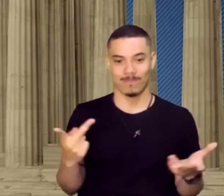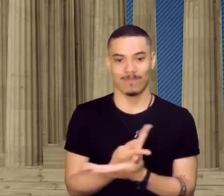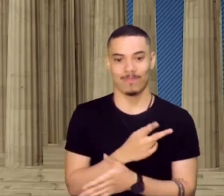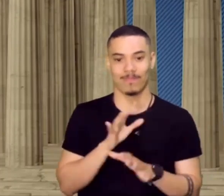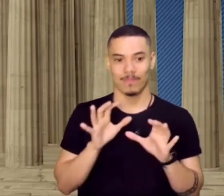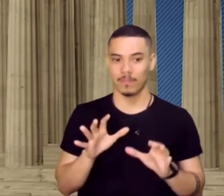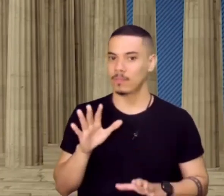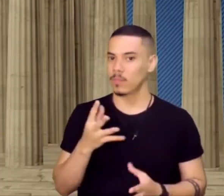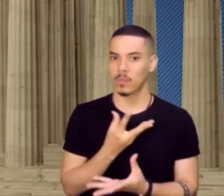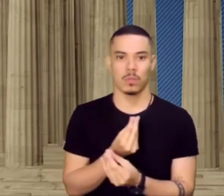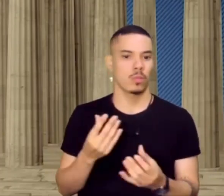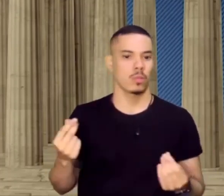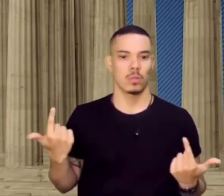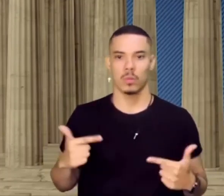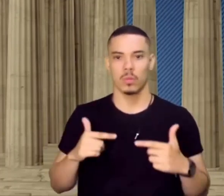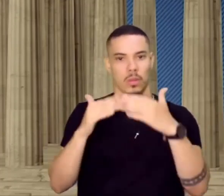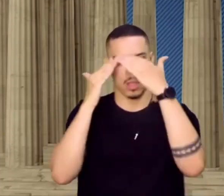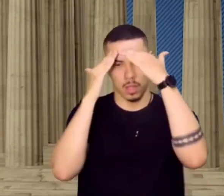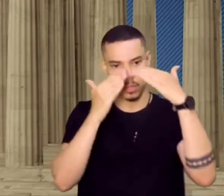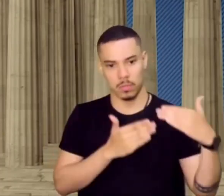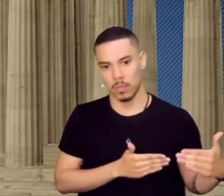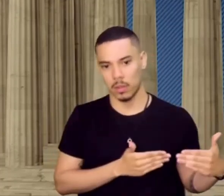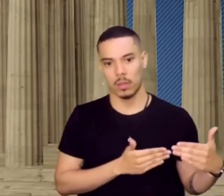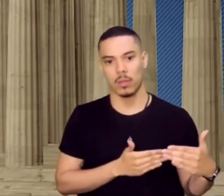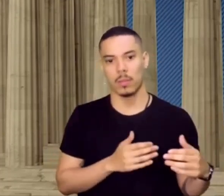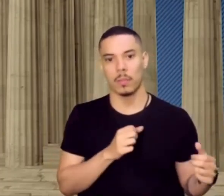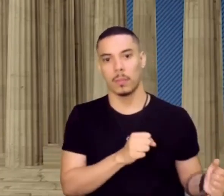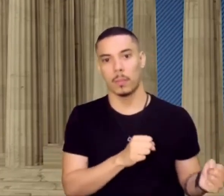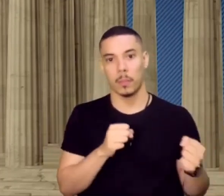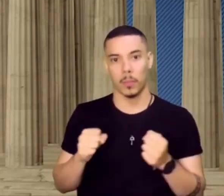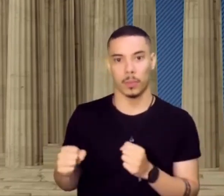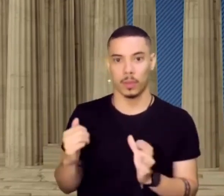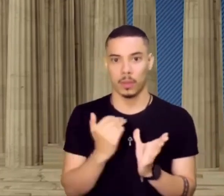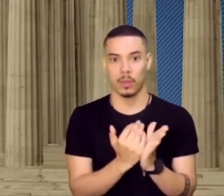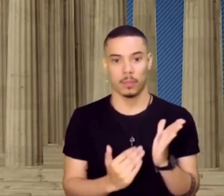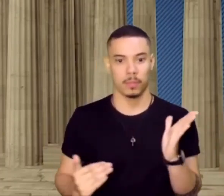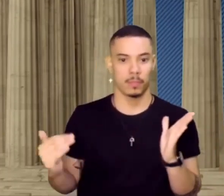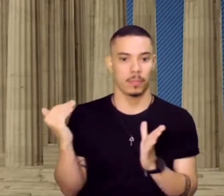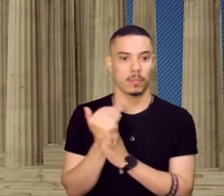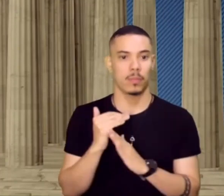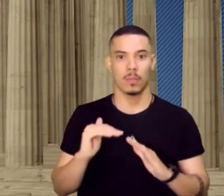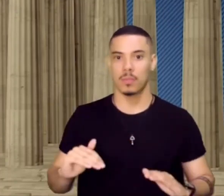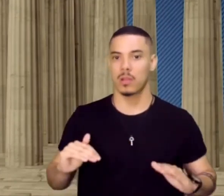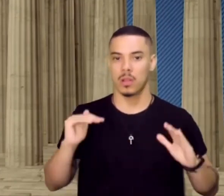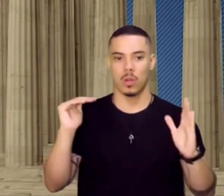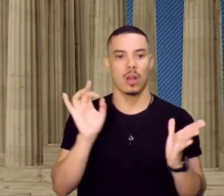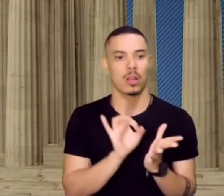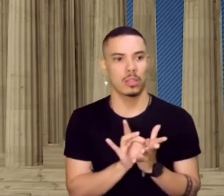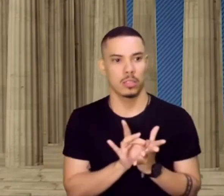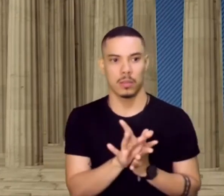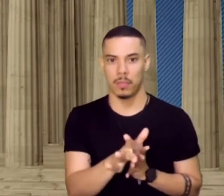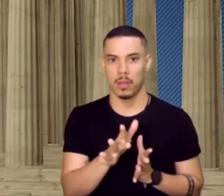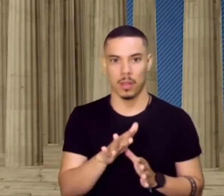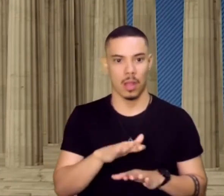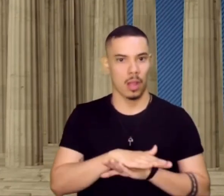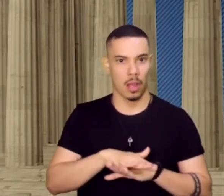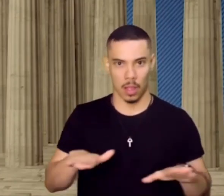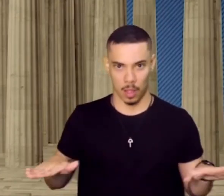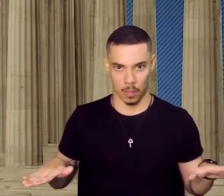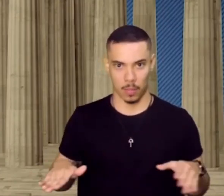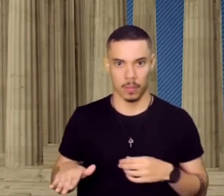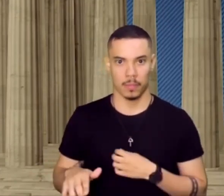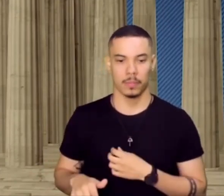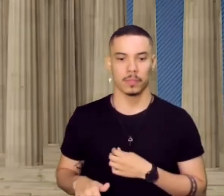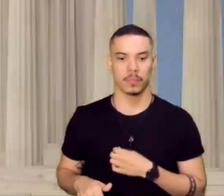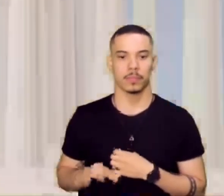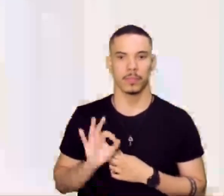muitos não respeitam. Às vezes tem poder aquisitivo maior, quer eliminar e extinguir o outro. Tá bom?